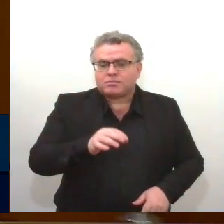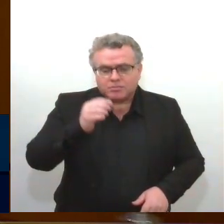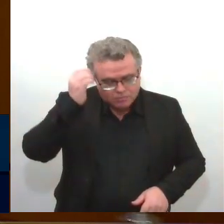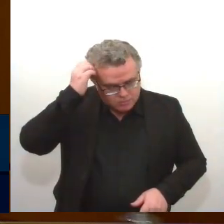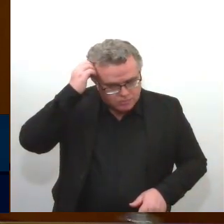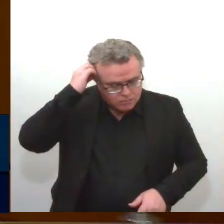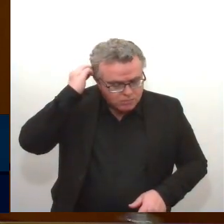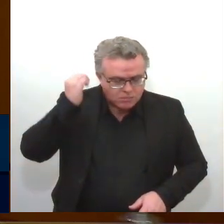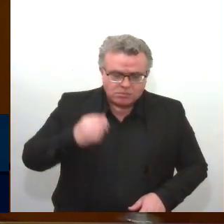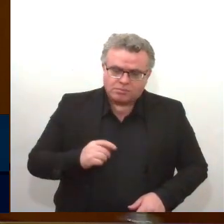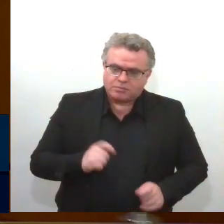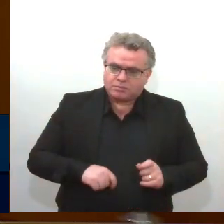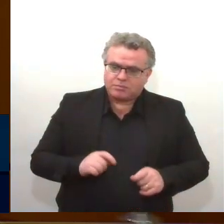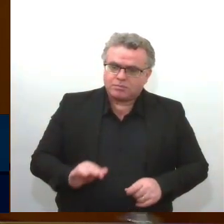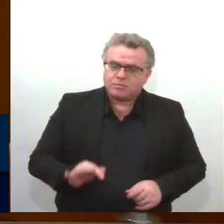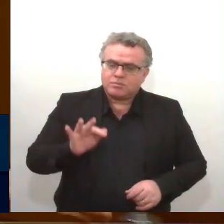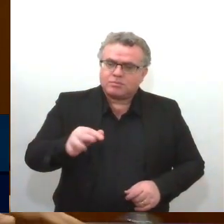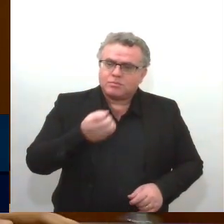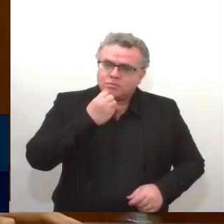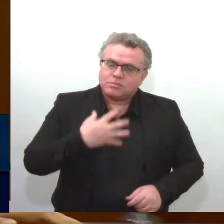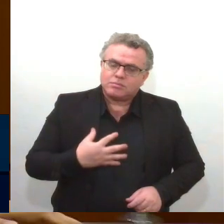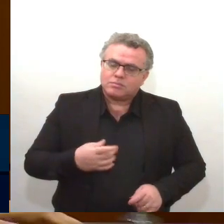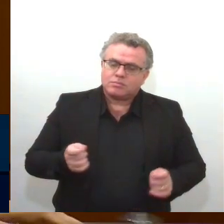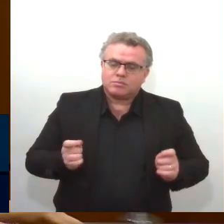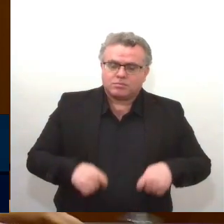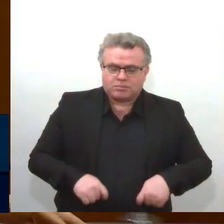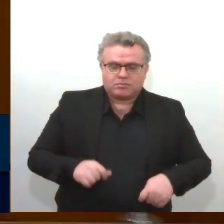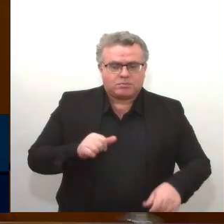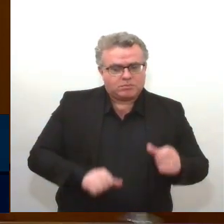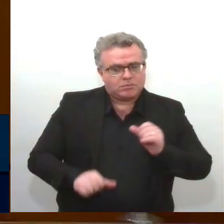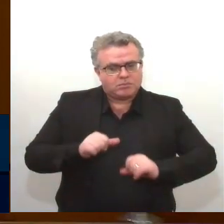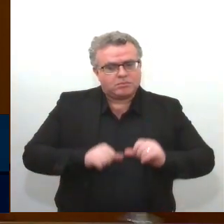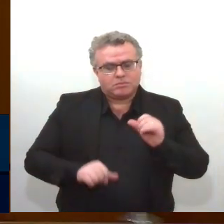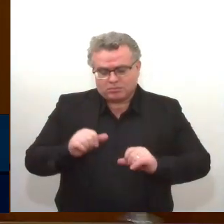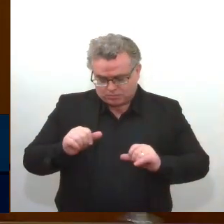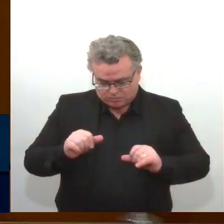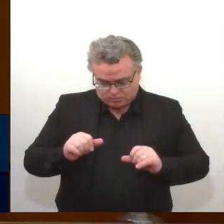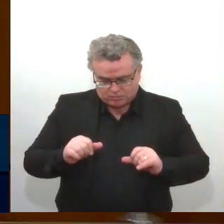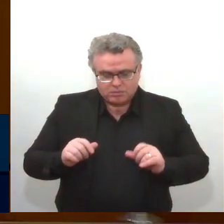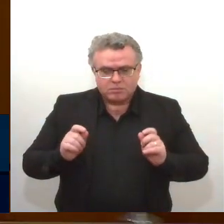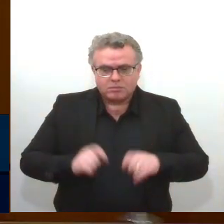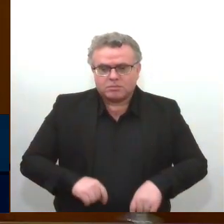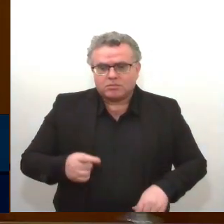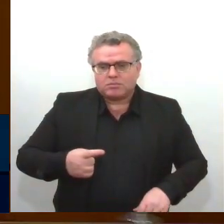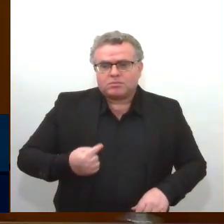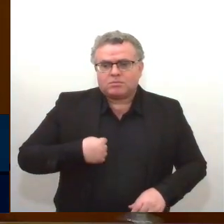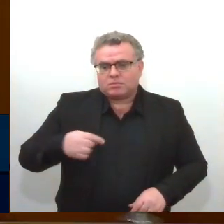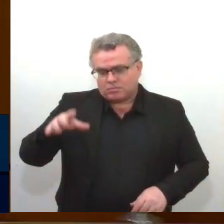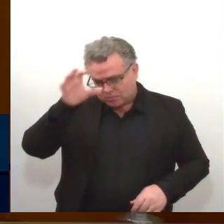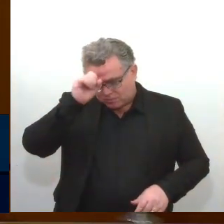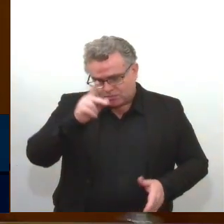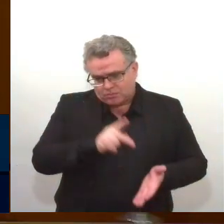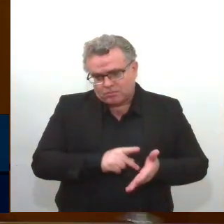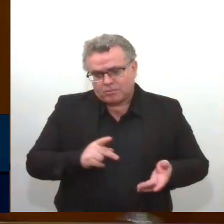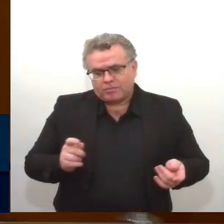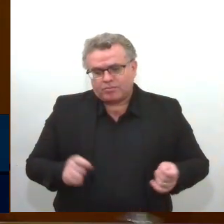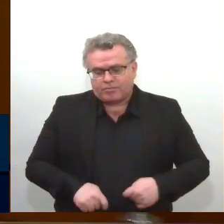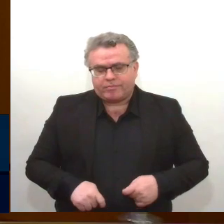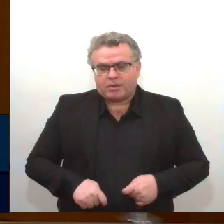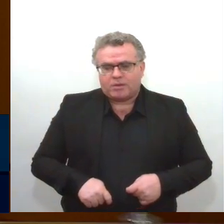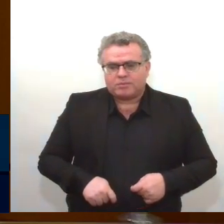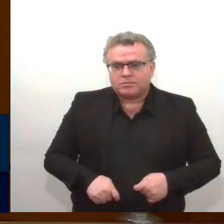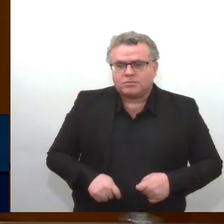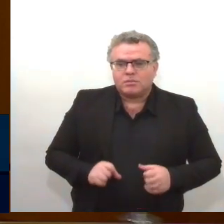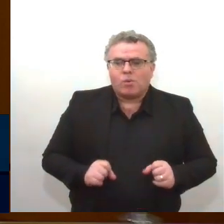chamou muita atenção então Serviu de aprendizado serviu também pra gente poder nortear